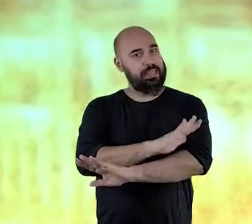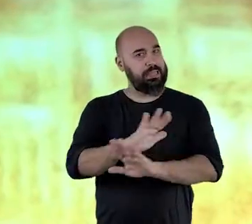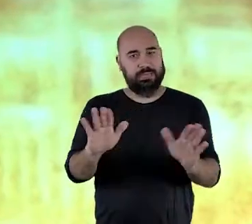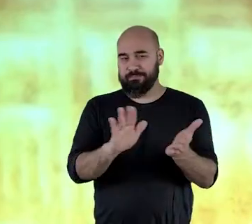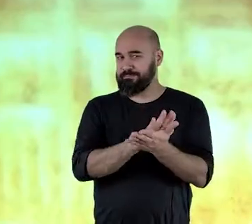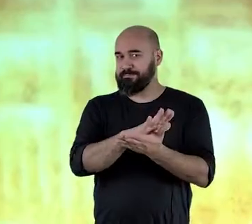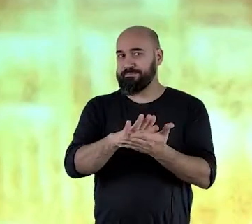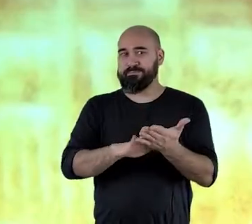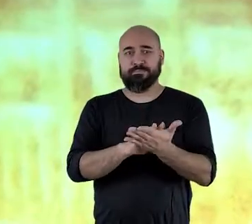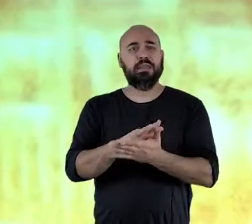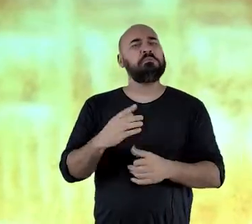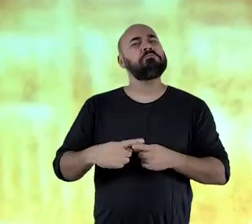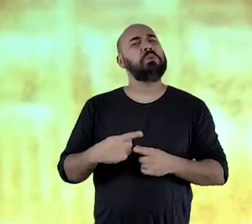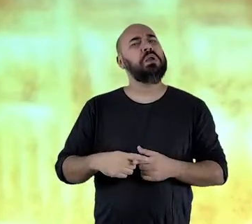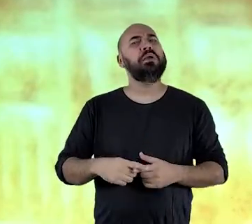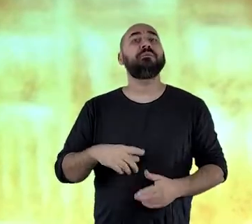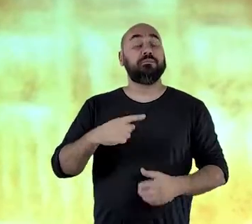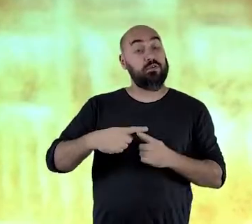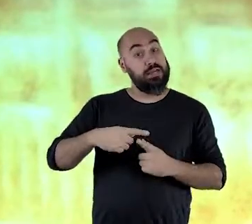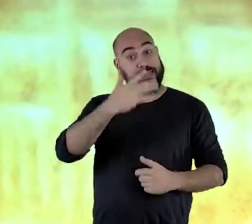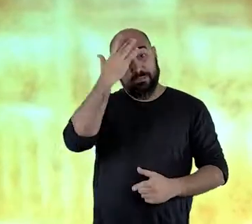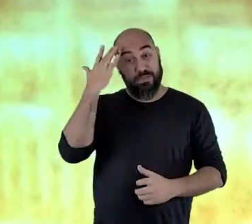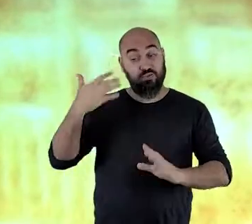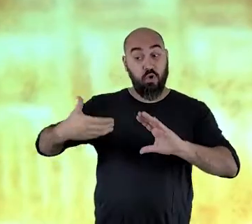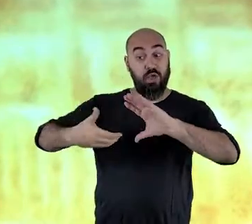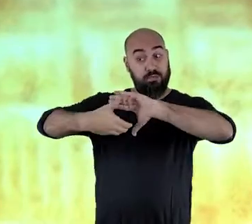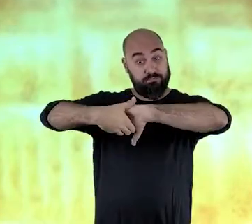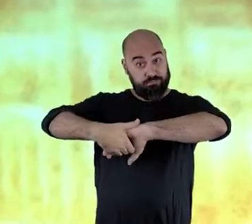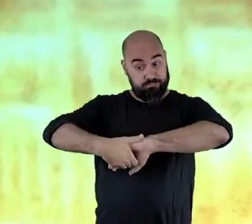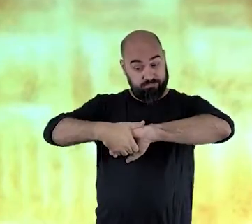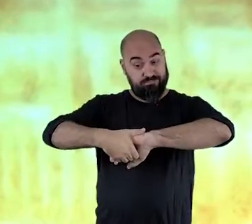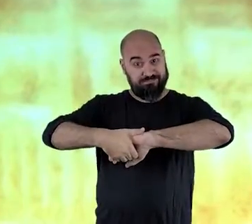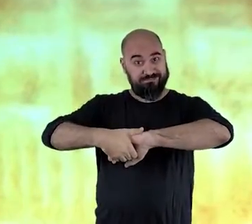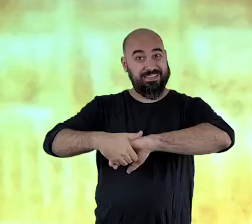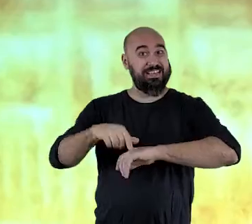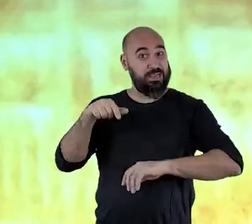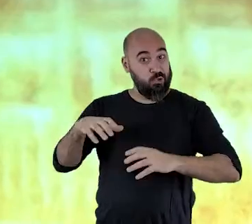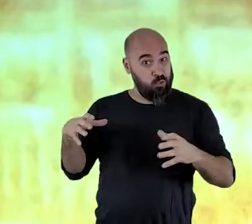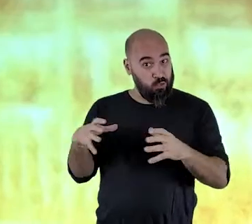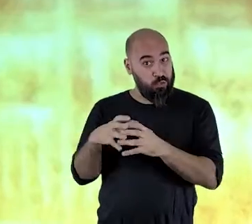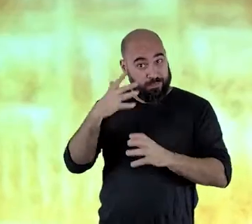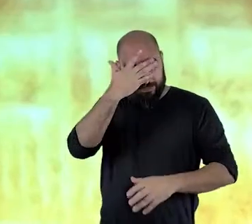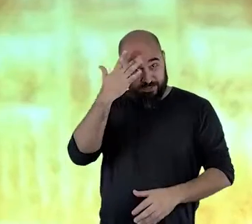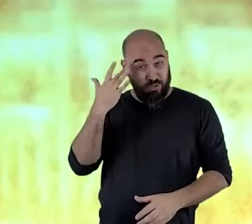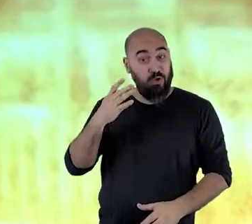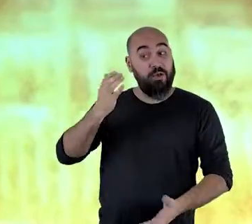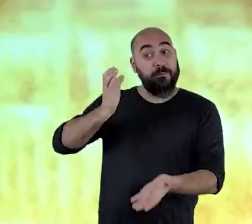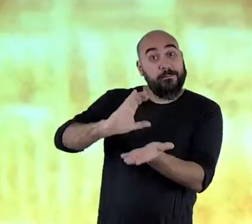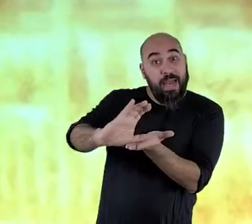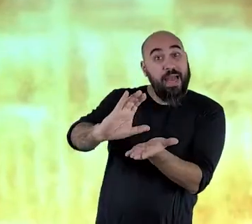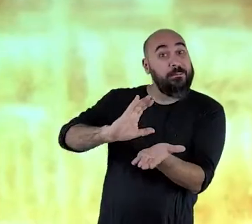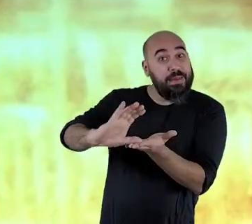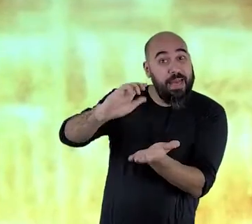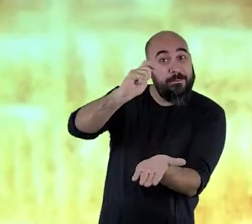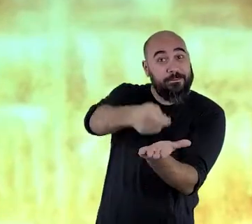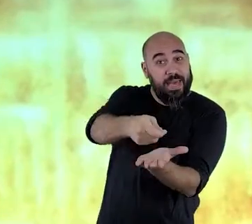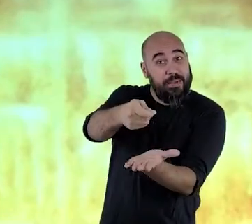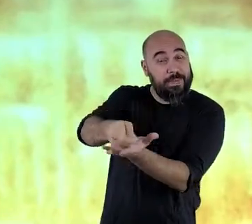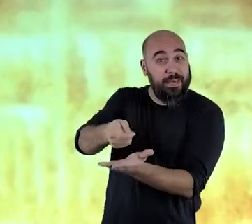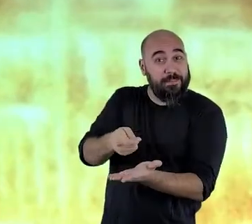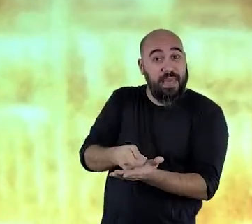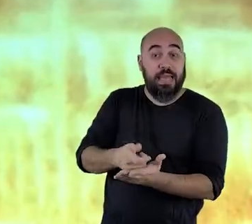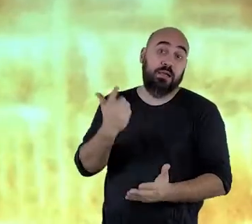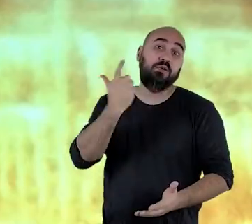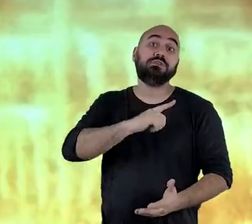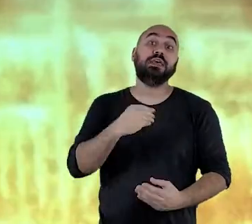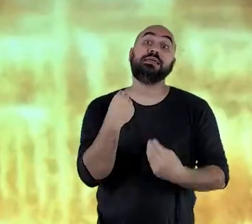aqui na Novo Tempo os Anjos da Esperança. Por meio deles, das doações que fazem, nós podemos oferecer materiais gratuitamente para